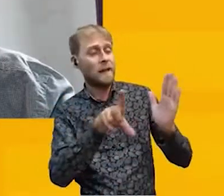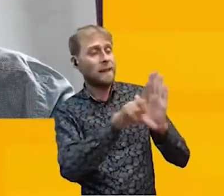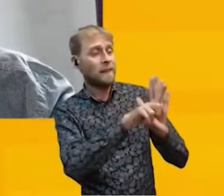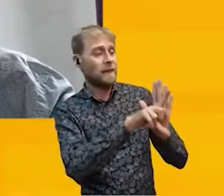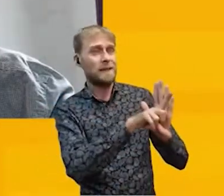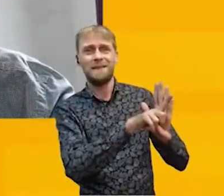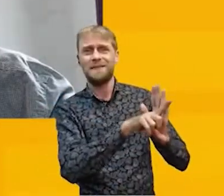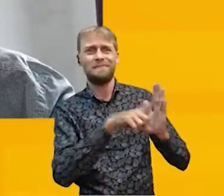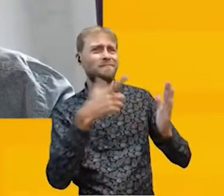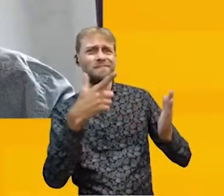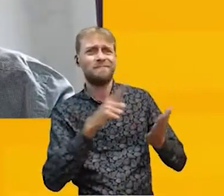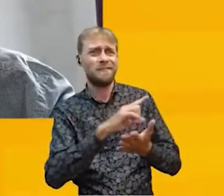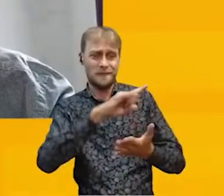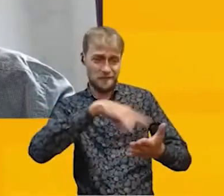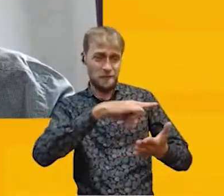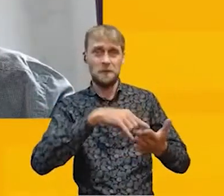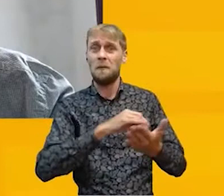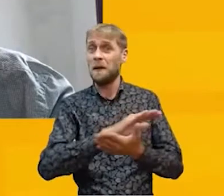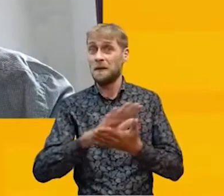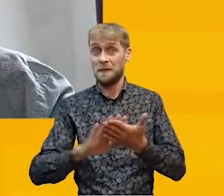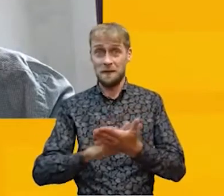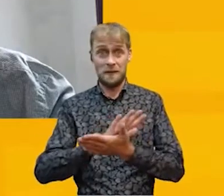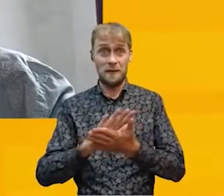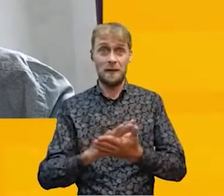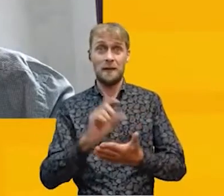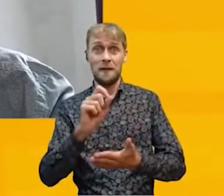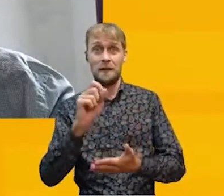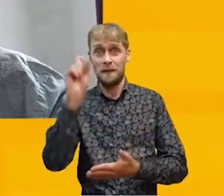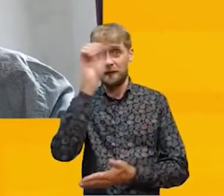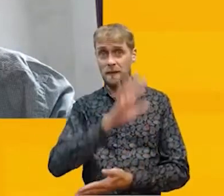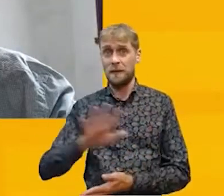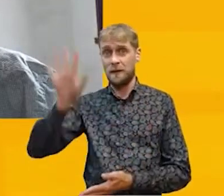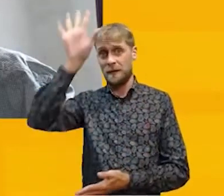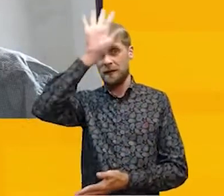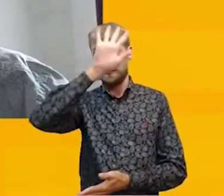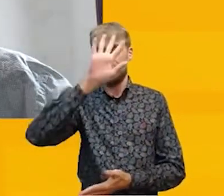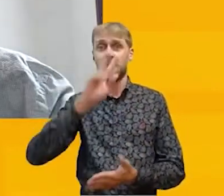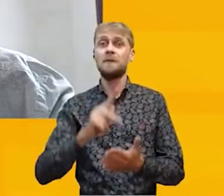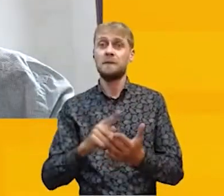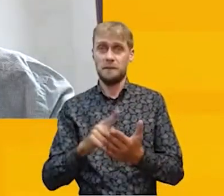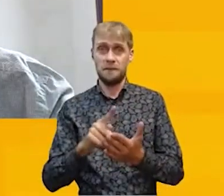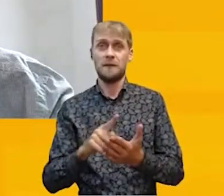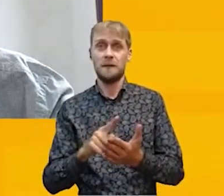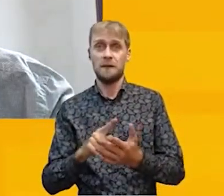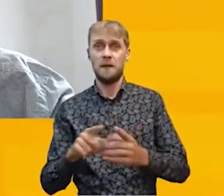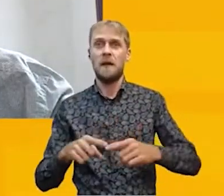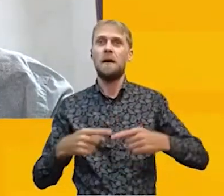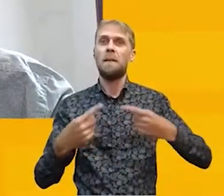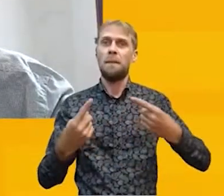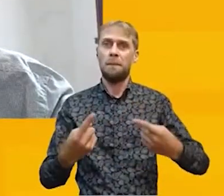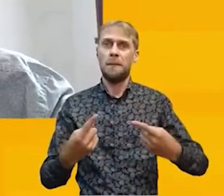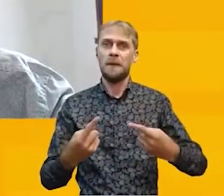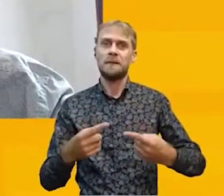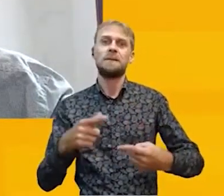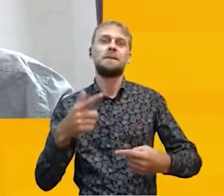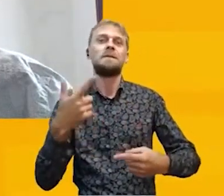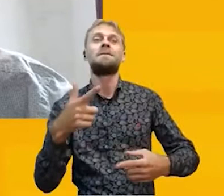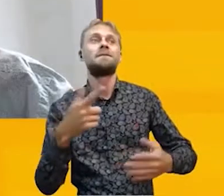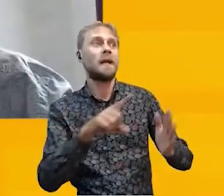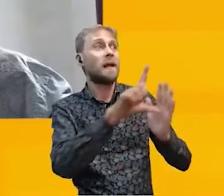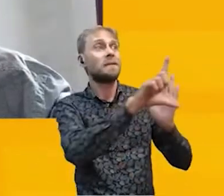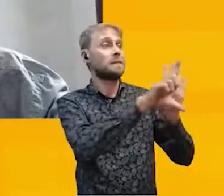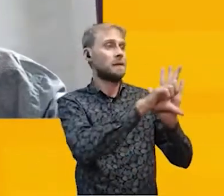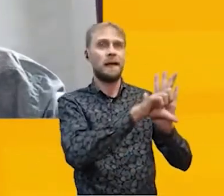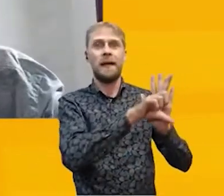temos nenhum documento que a região do Mato Piba existe. Mas ela não existe de direito, mas